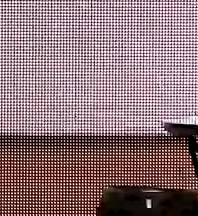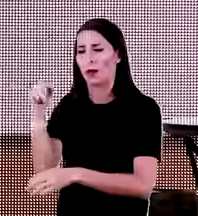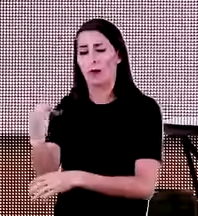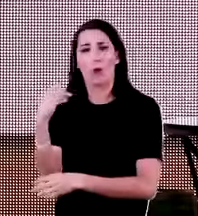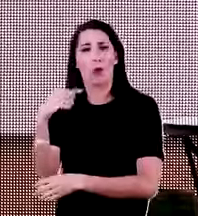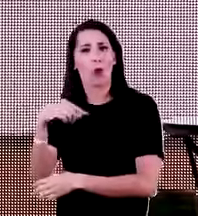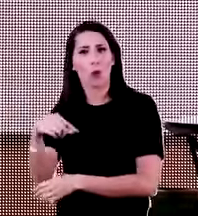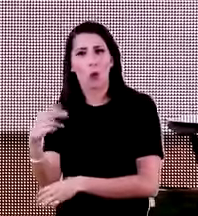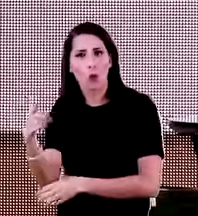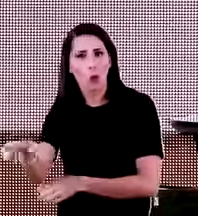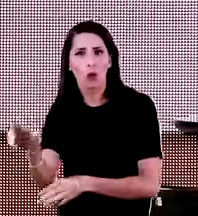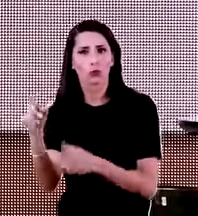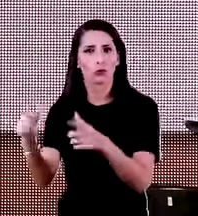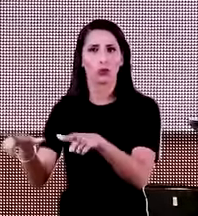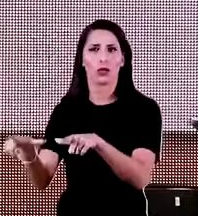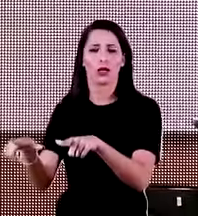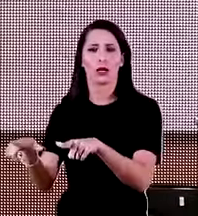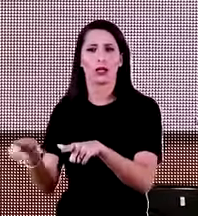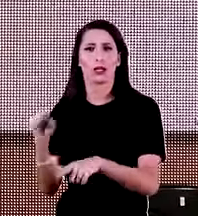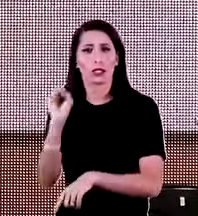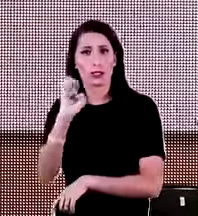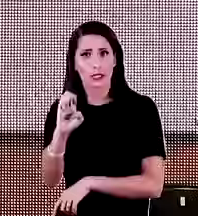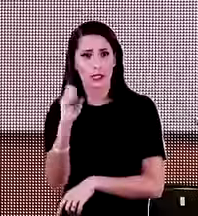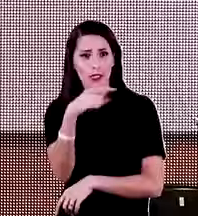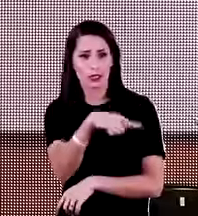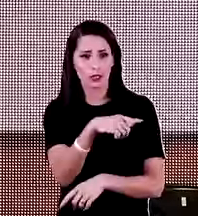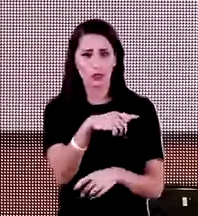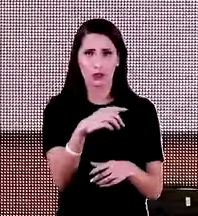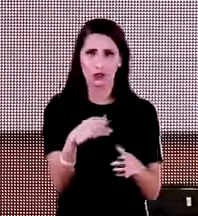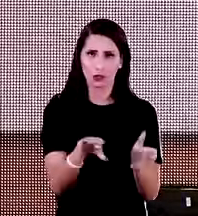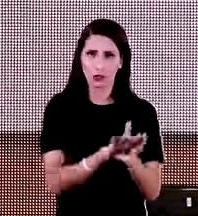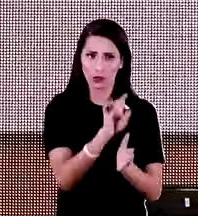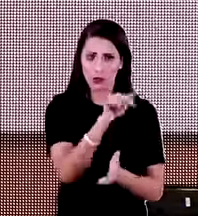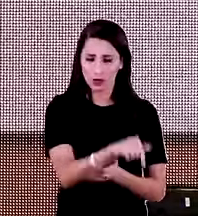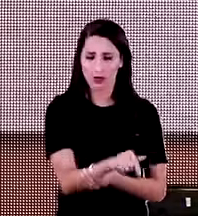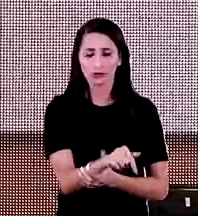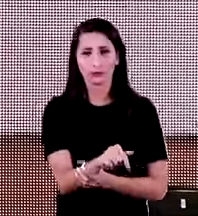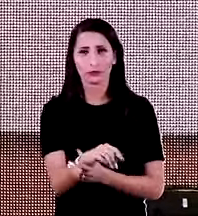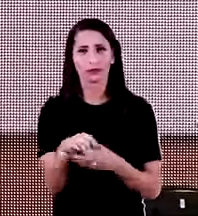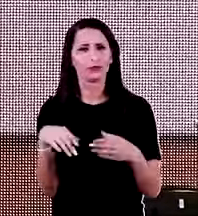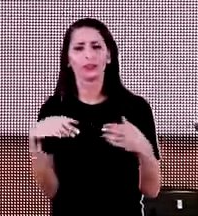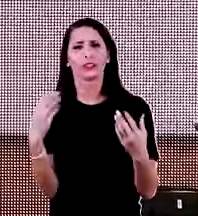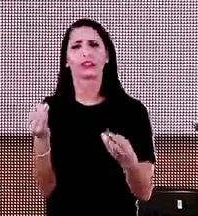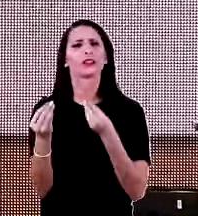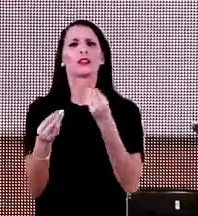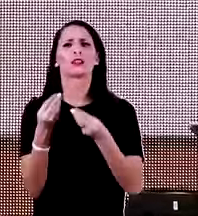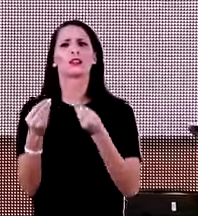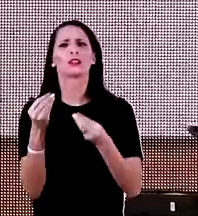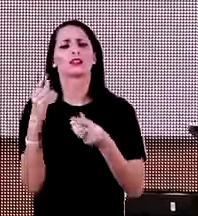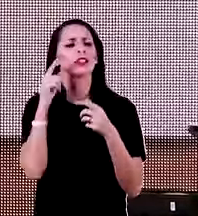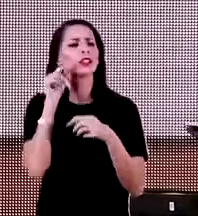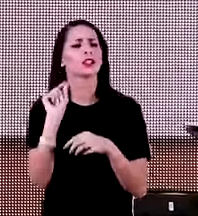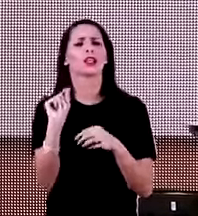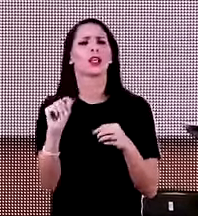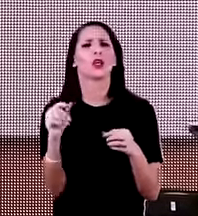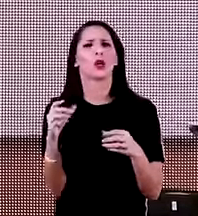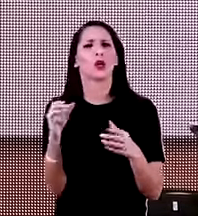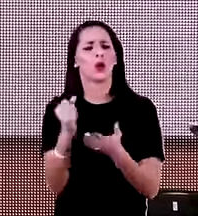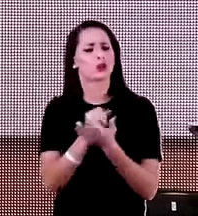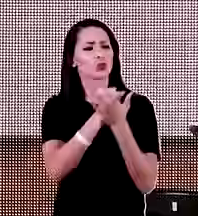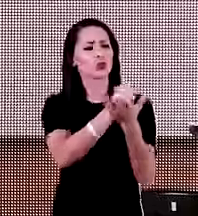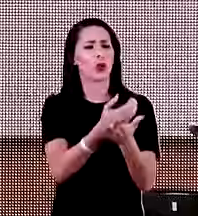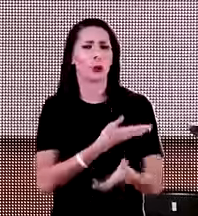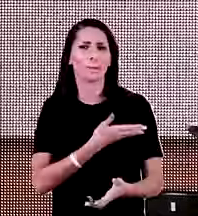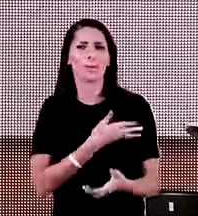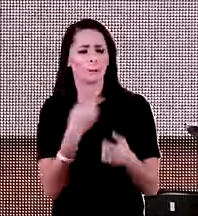estão no sul, eles vão para o norte. Quem nunca, a gente, saiu para socorrer uma amiga que precisava? Quem nunca teve que mudar os planos, mudar a agenda